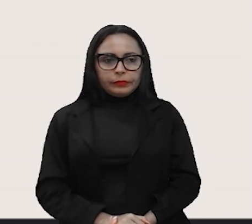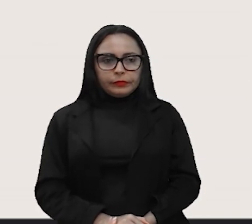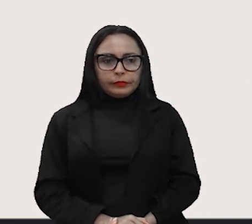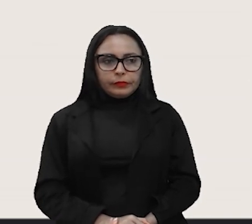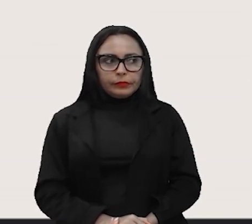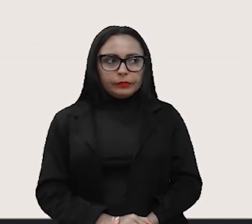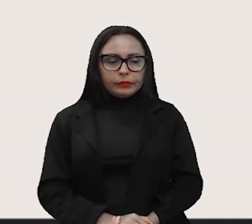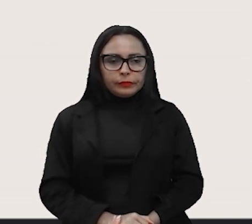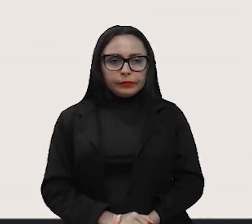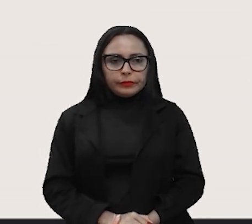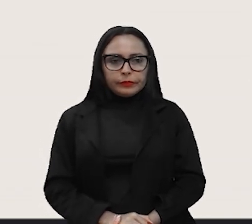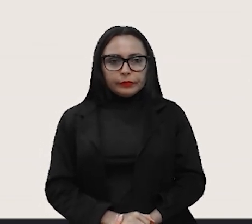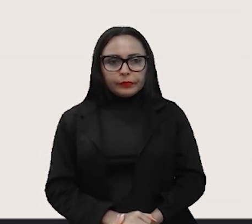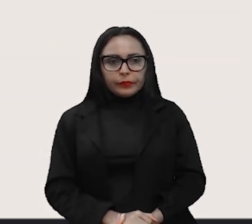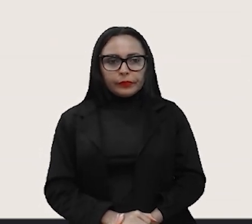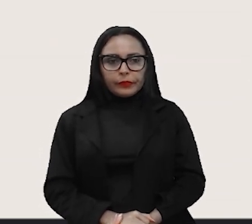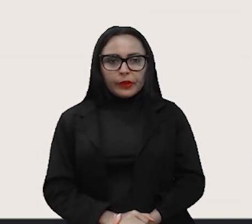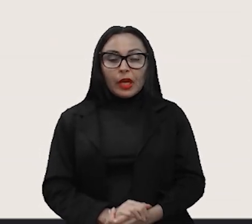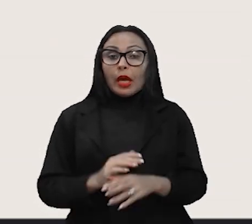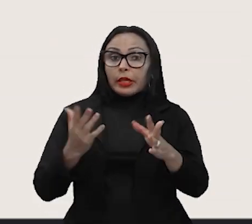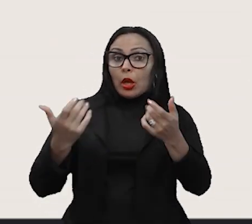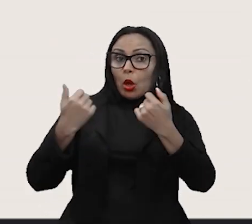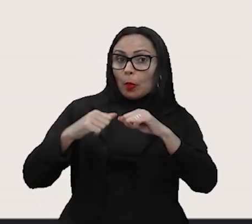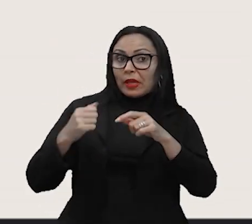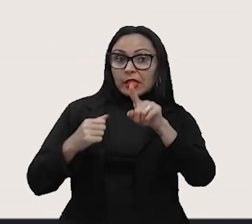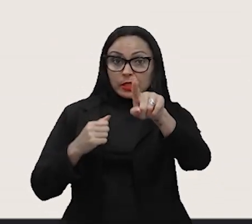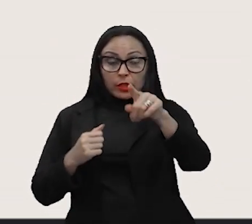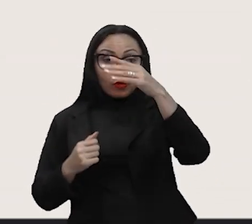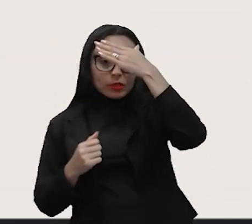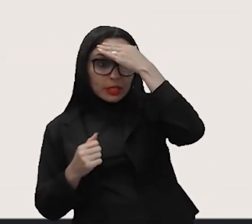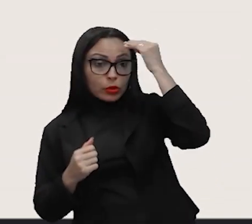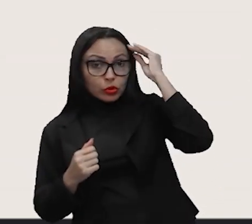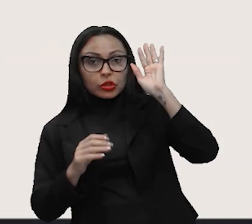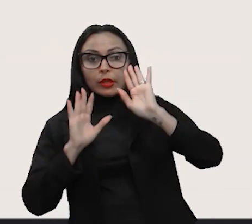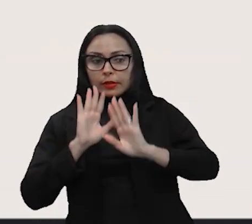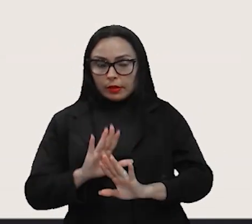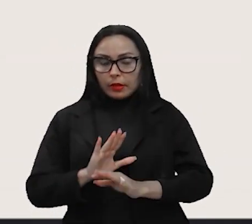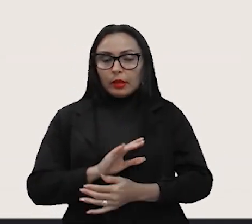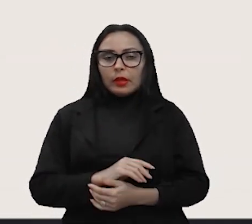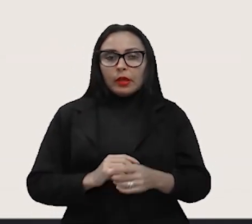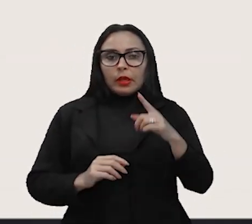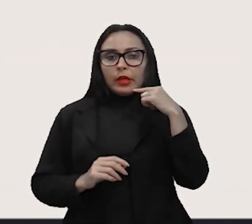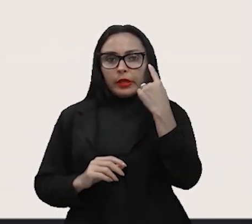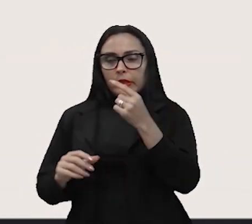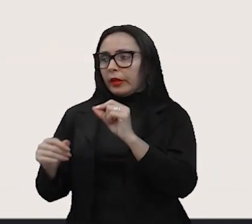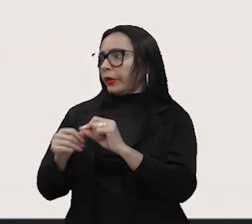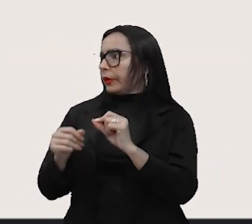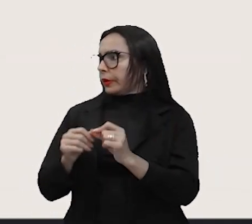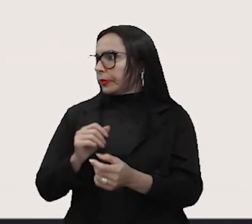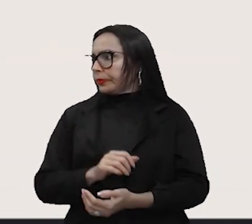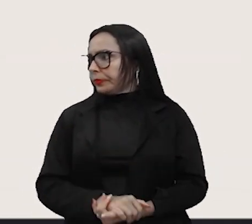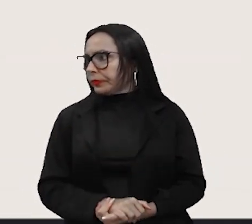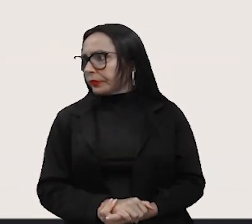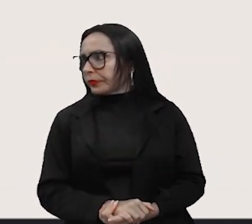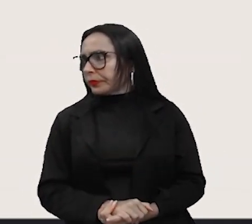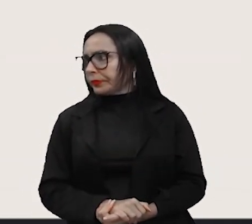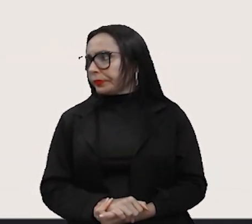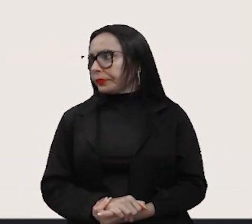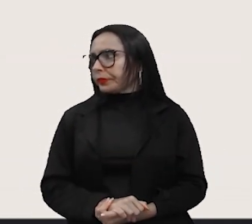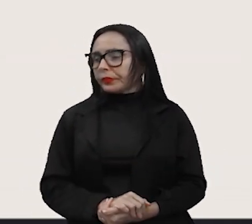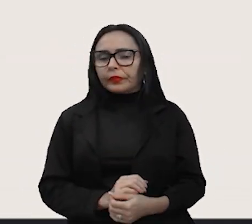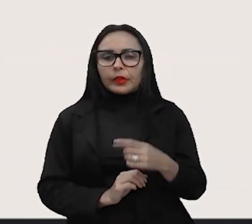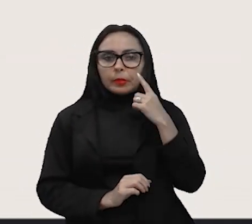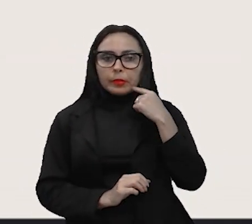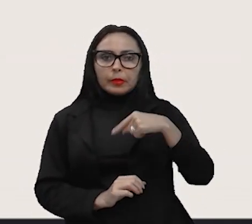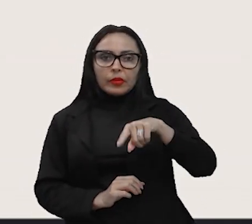Aí qual é o esquema que eu preciso que vocês não esqueçam? Olhe, a gente vai fazer assim, Vê pra tu não esquecer isso mais nunca, porque